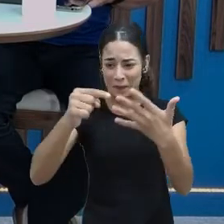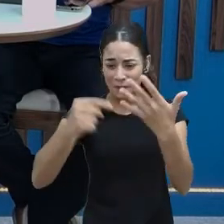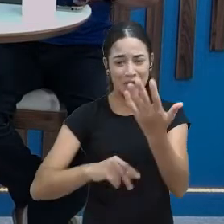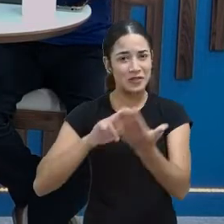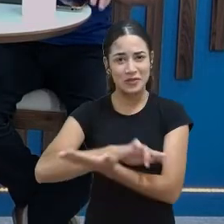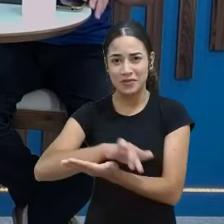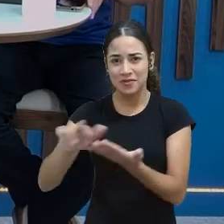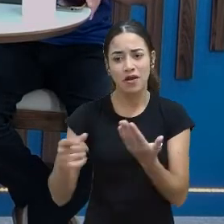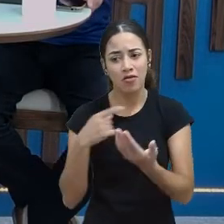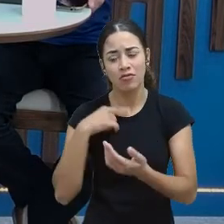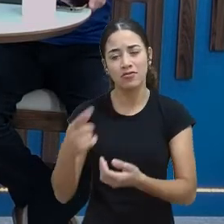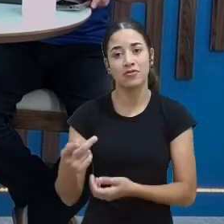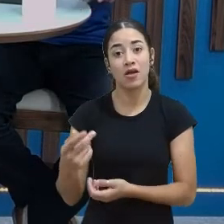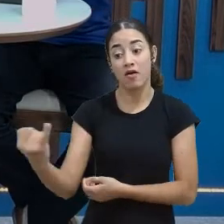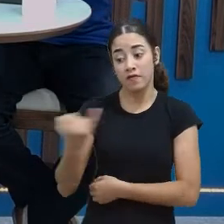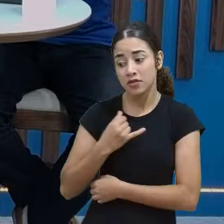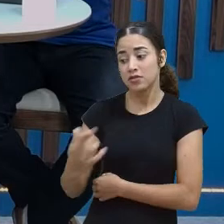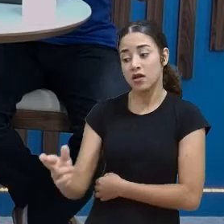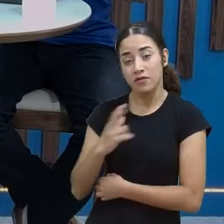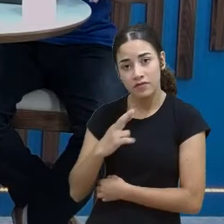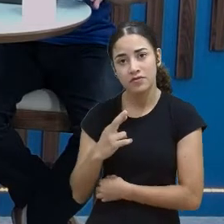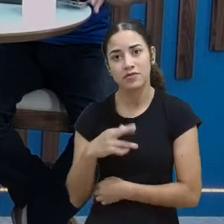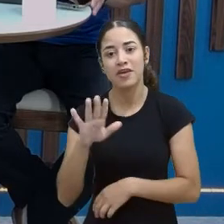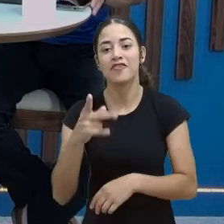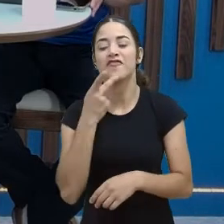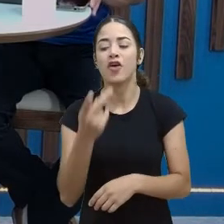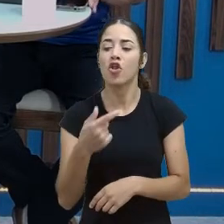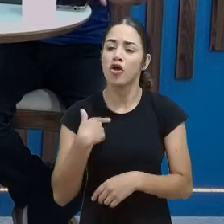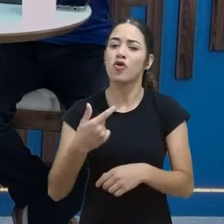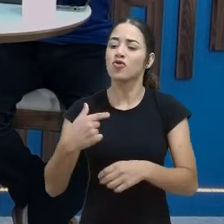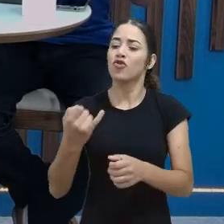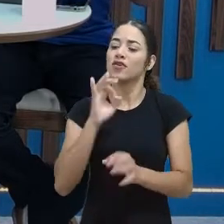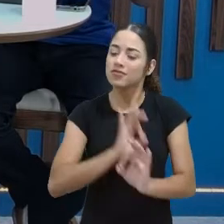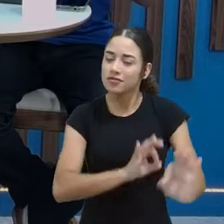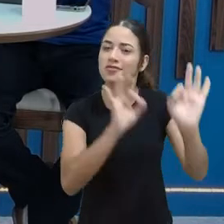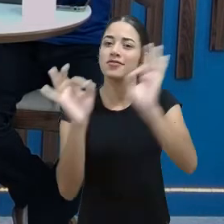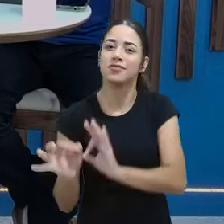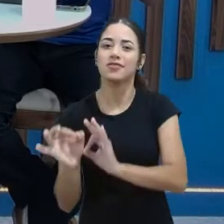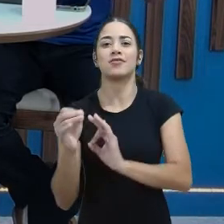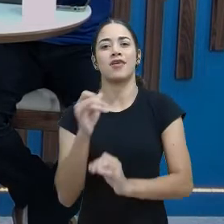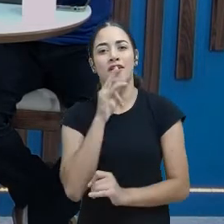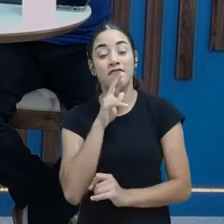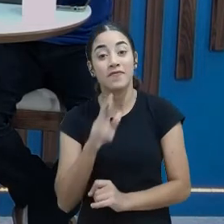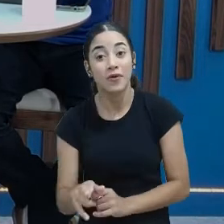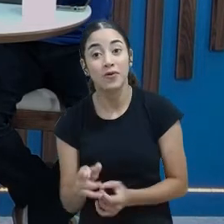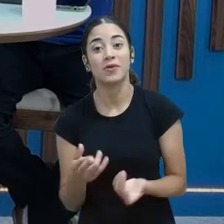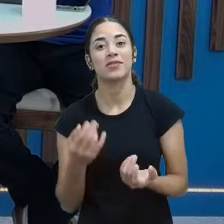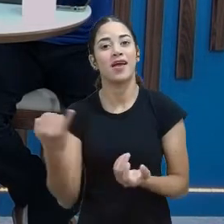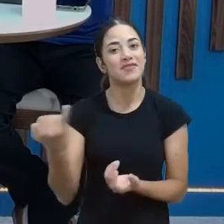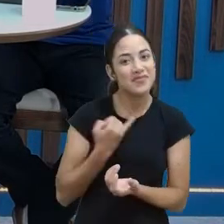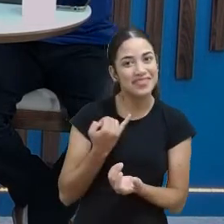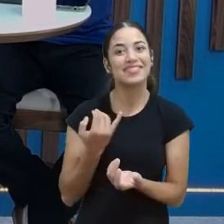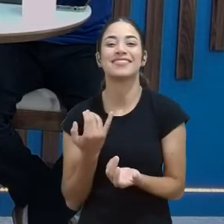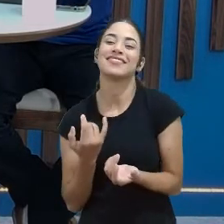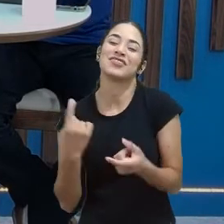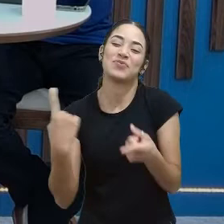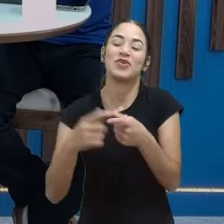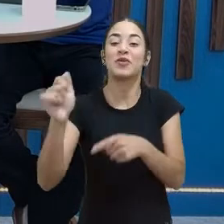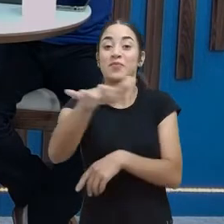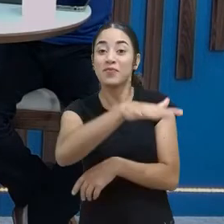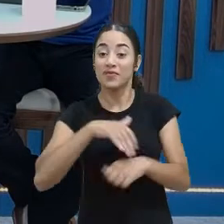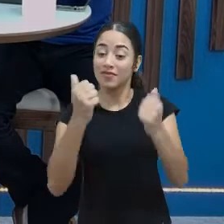Eu recebo o recado aqui, ó. Professor, manda um recado pra gente está assistindo, né? Até porque o nosso povo, o nosso público,